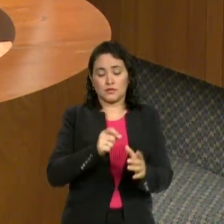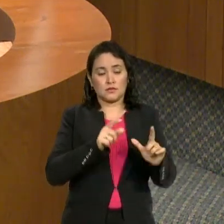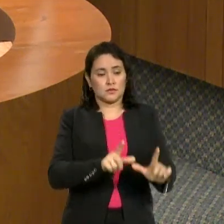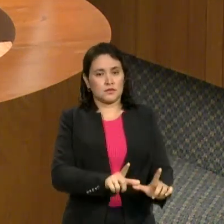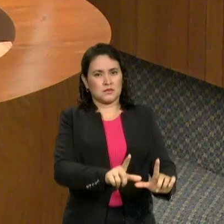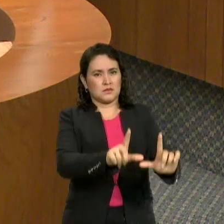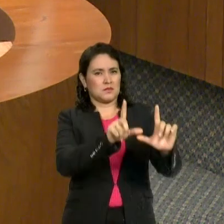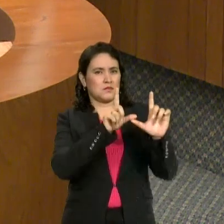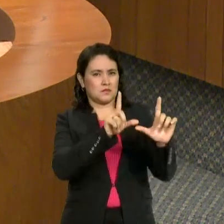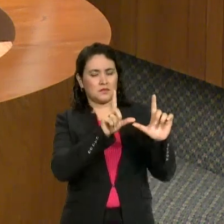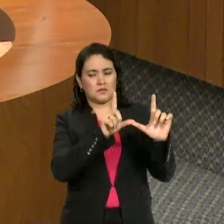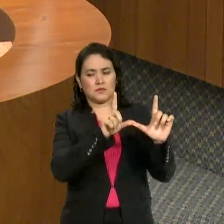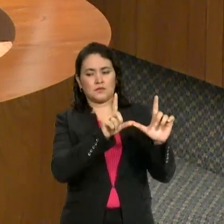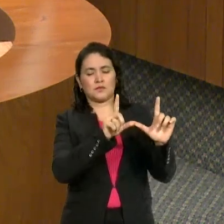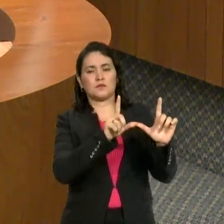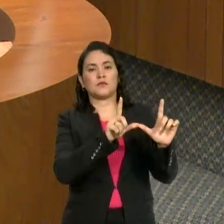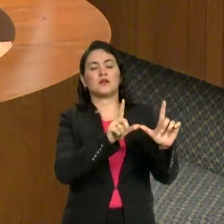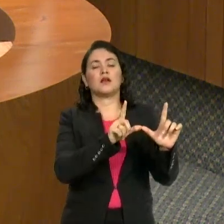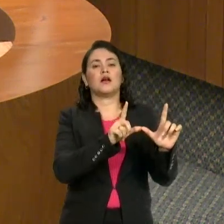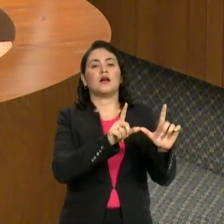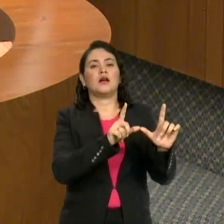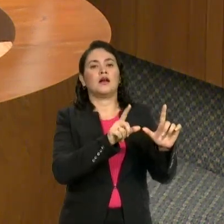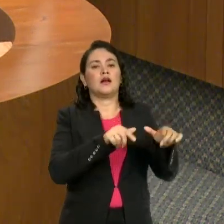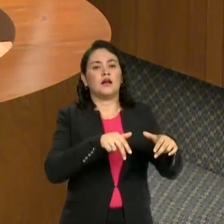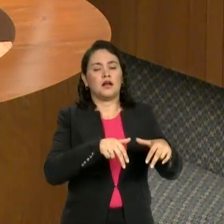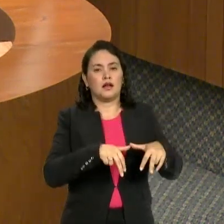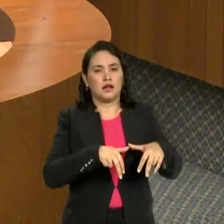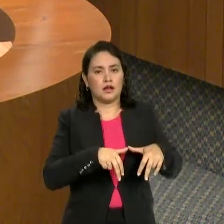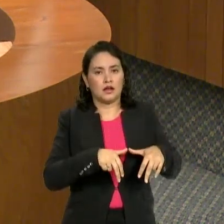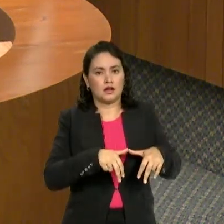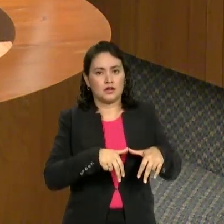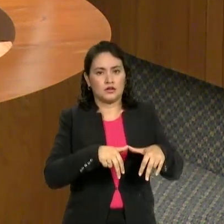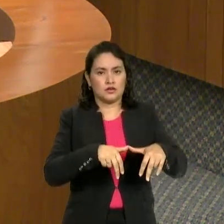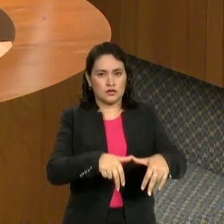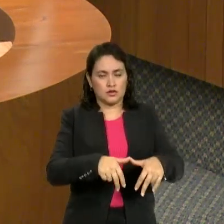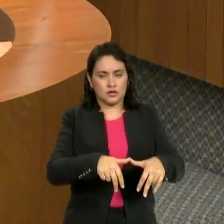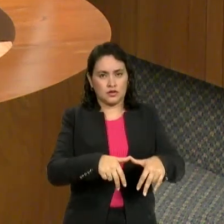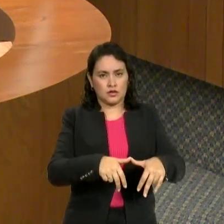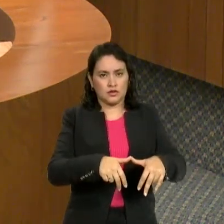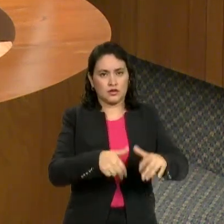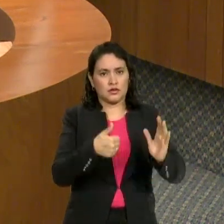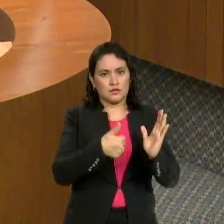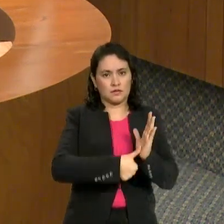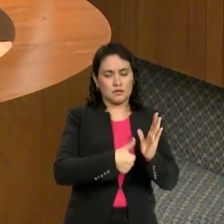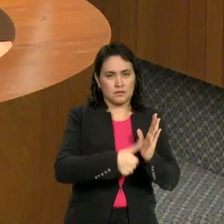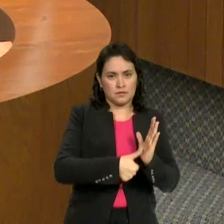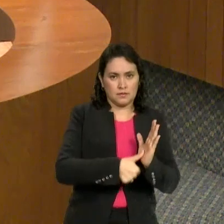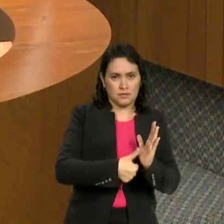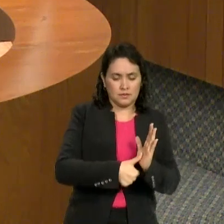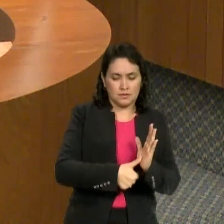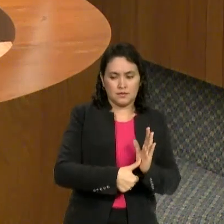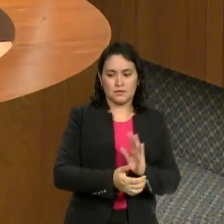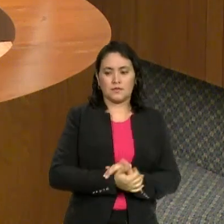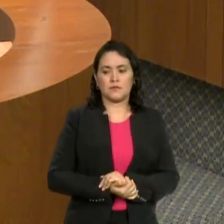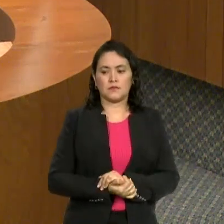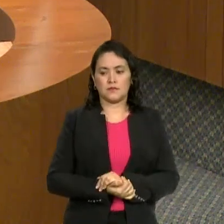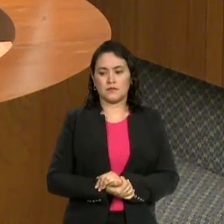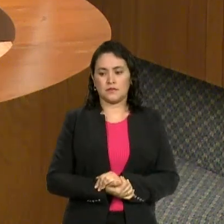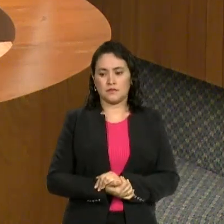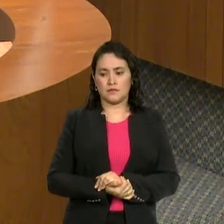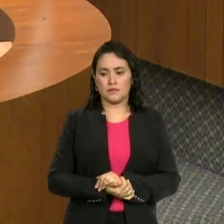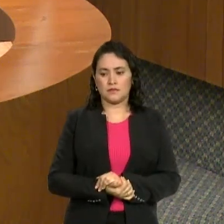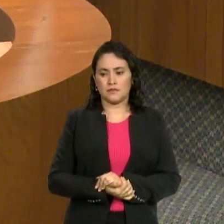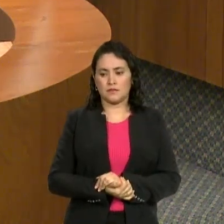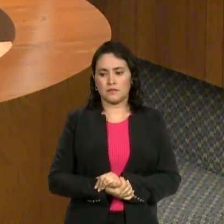obrigatoriedade de fixação de placas informativas que proíbem a discriminação em razão de orientação sexual ou